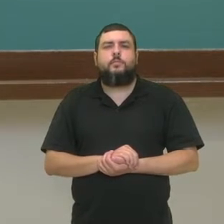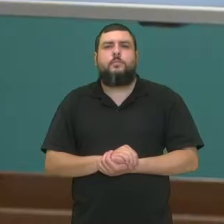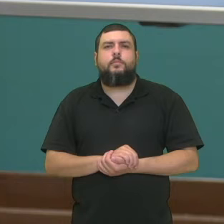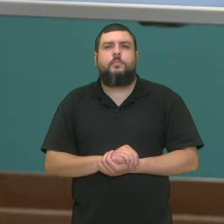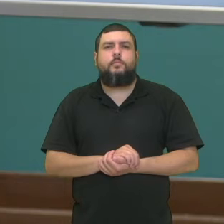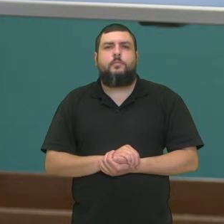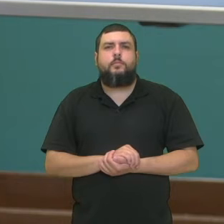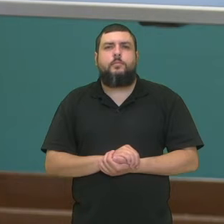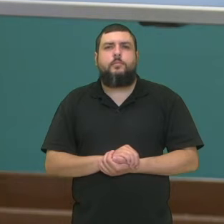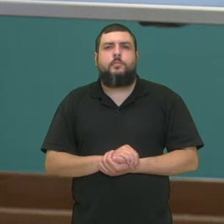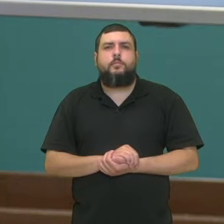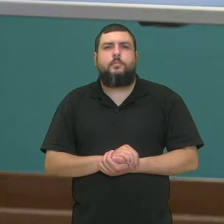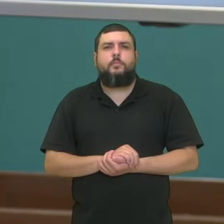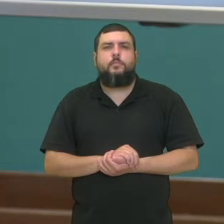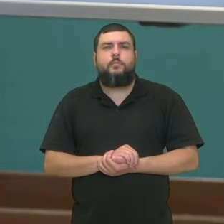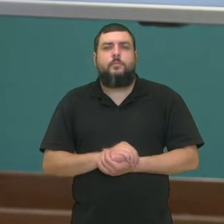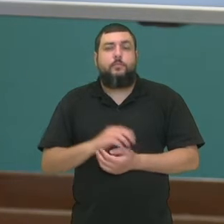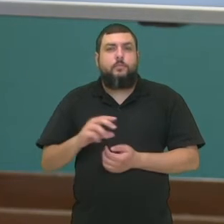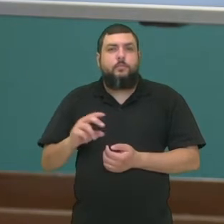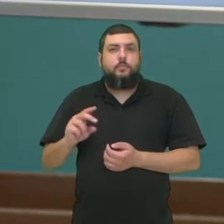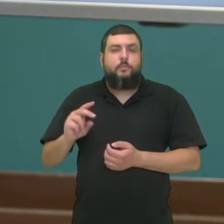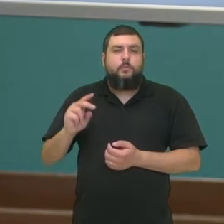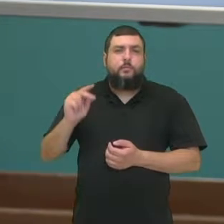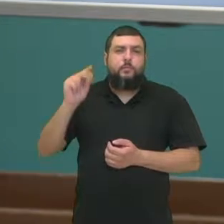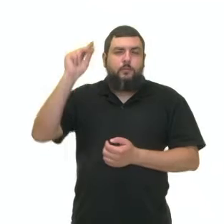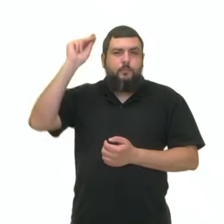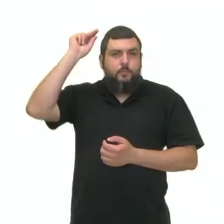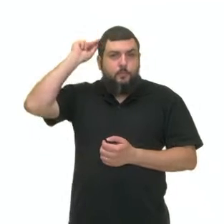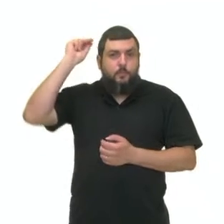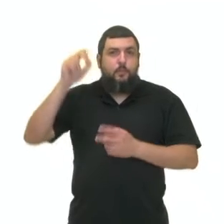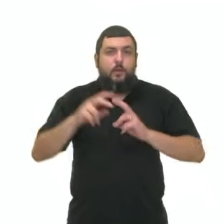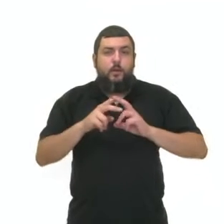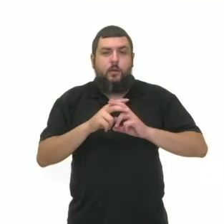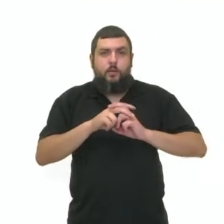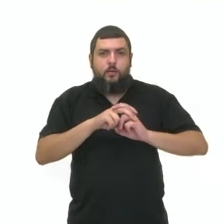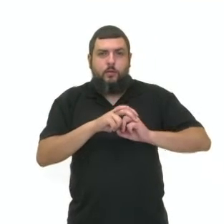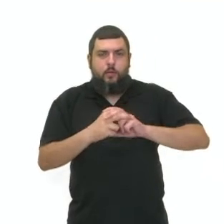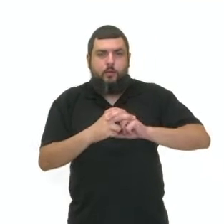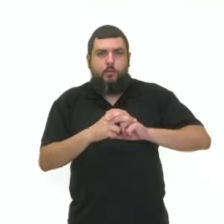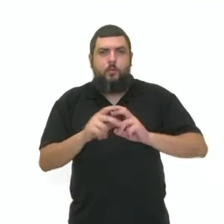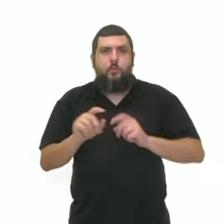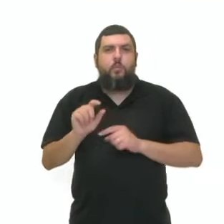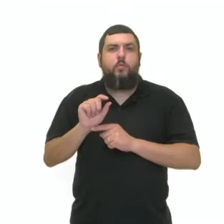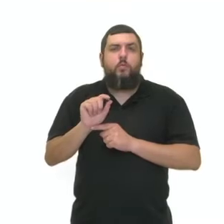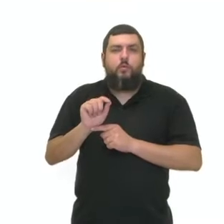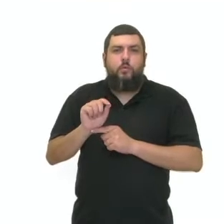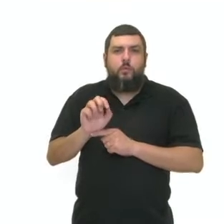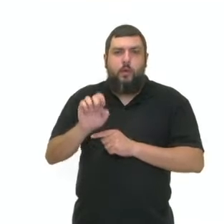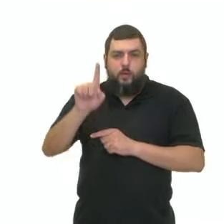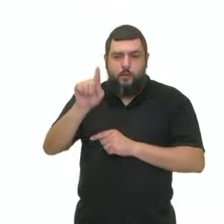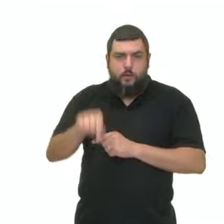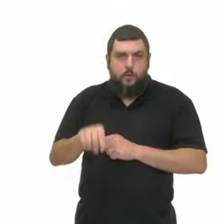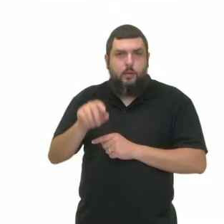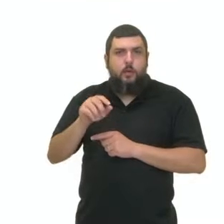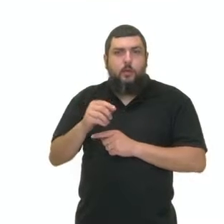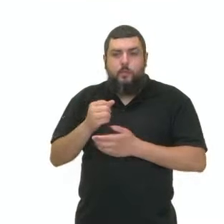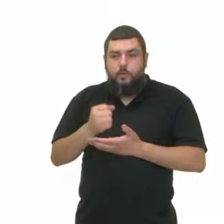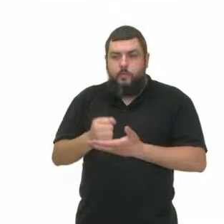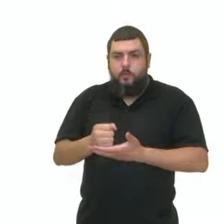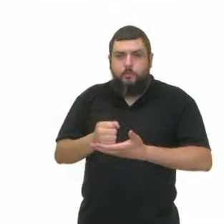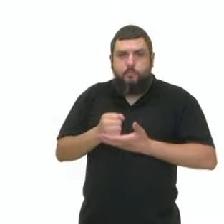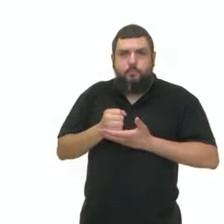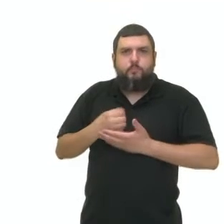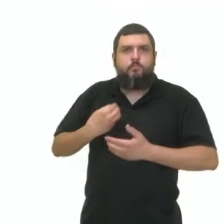pela pré-história, quando o objetivo da luta era a sobrevivência, então ela tinha um caráter totalmente utilitário ali para o